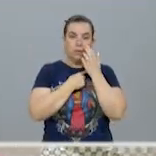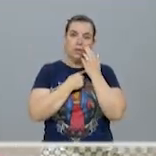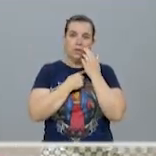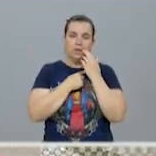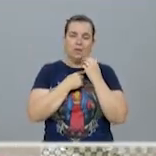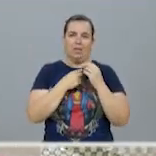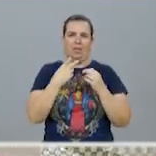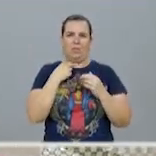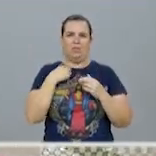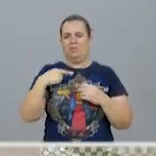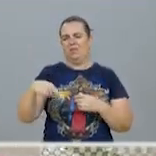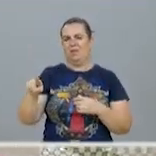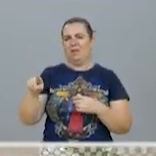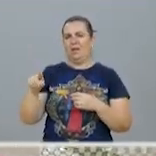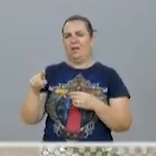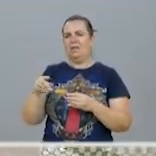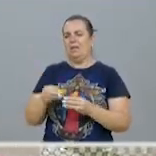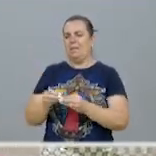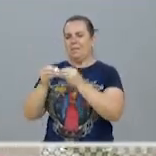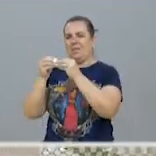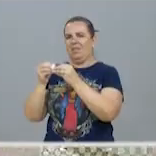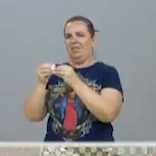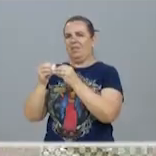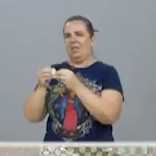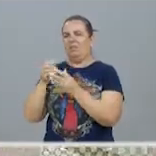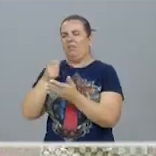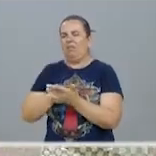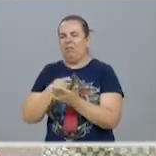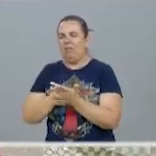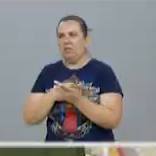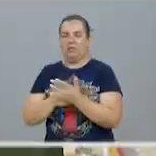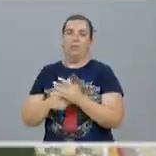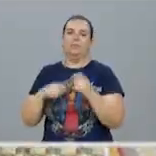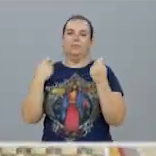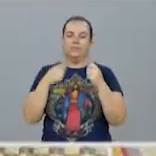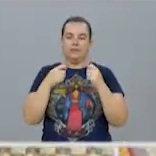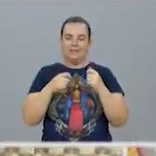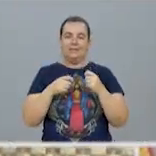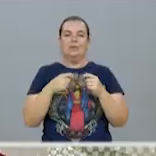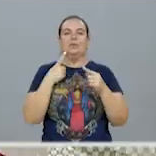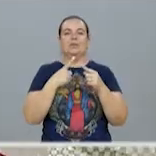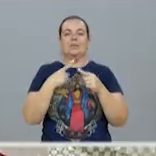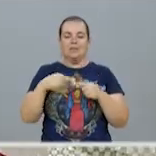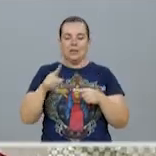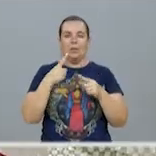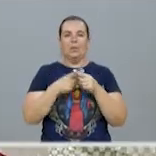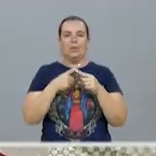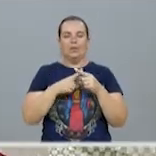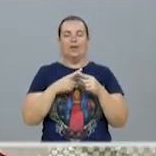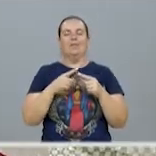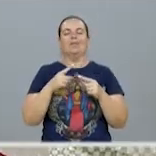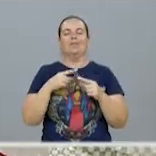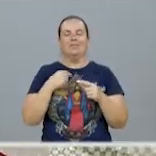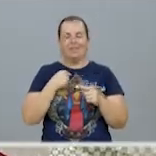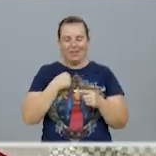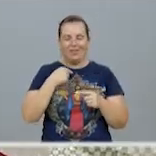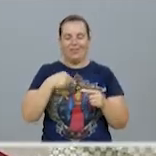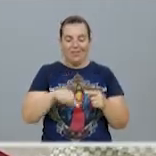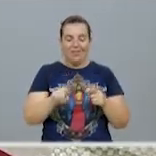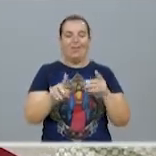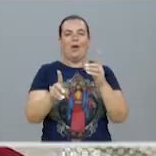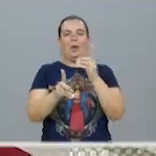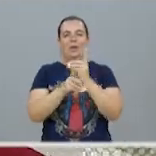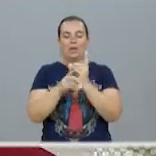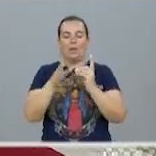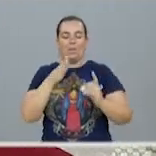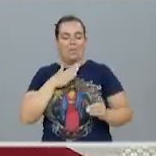ou no laço. Eu vou, porque eu vou encontrar o meu amado. Eu vou,